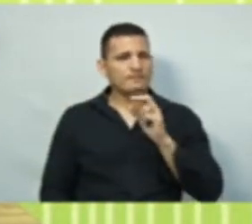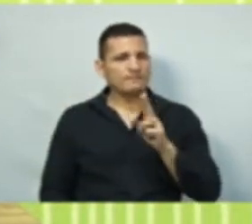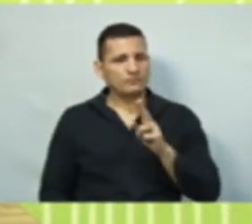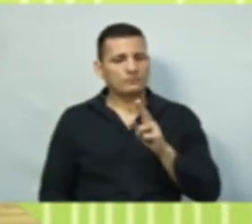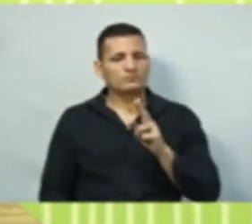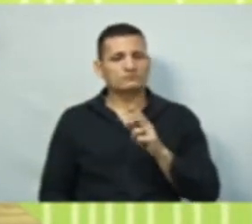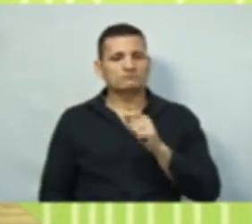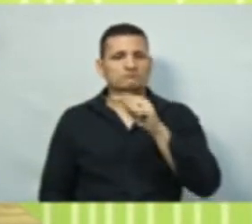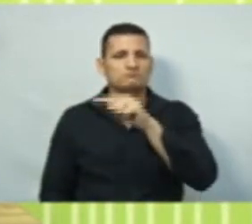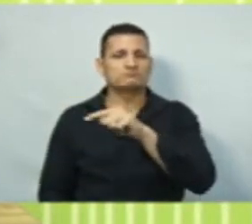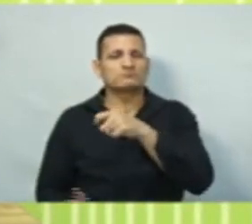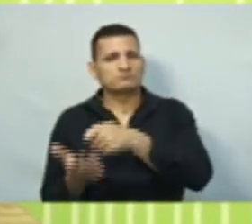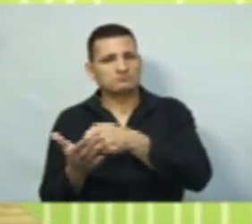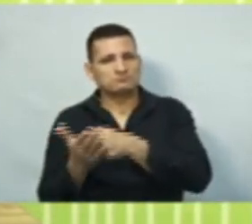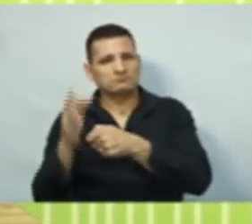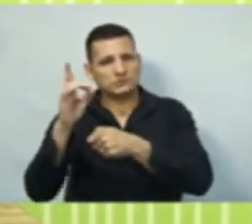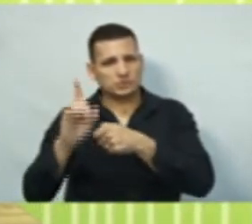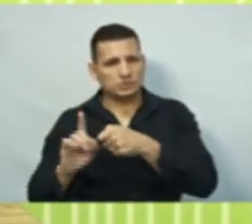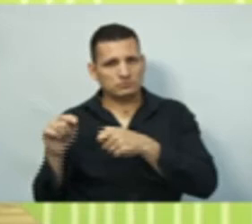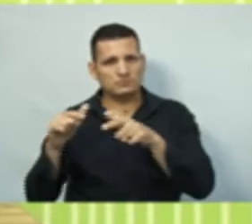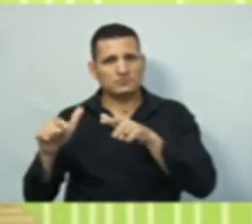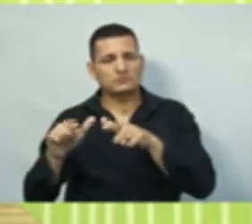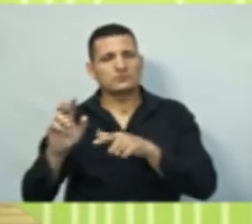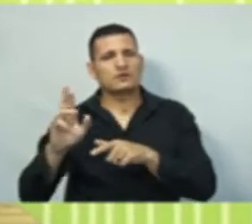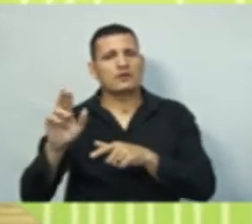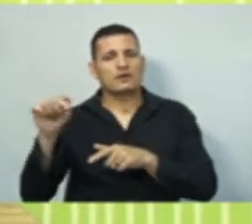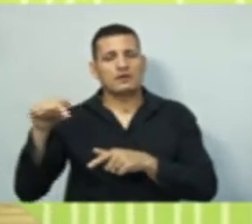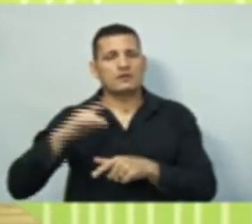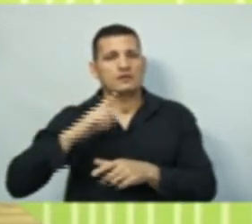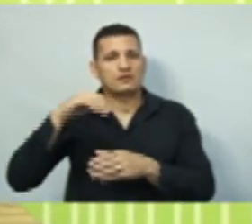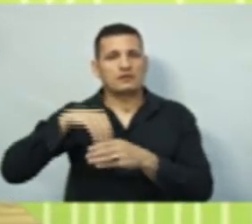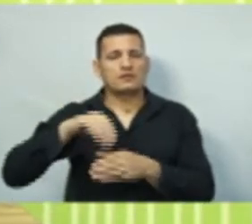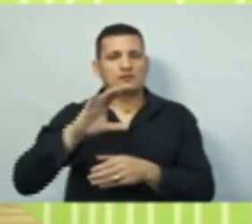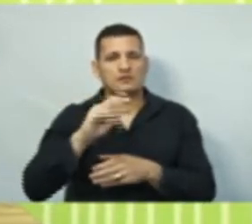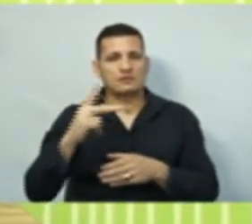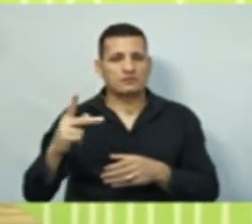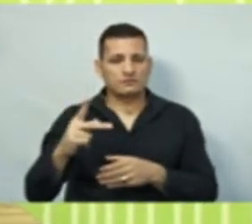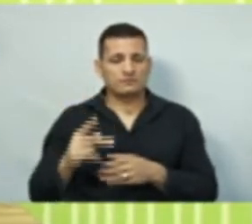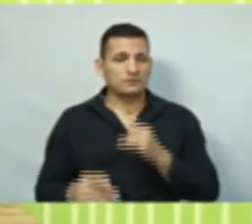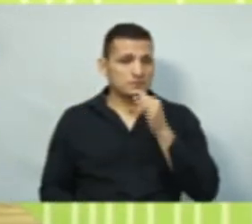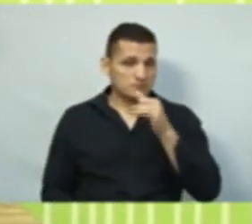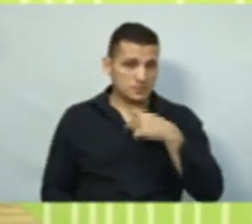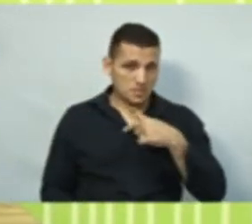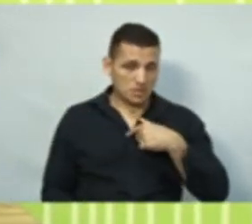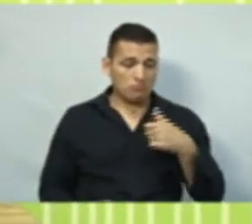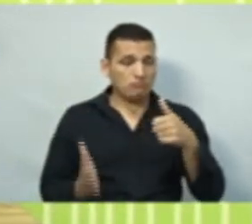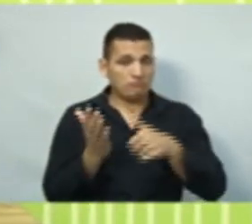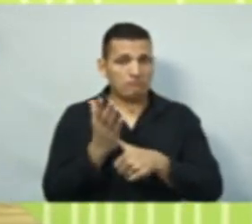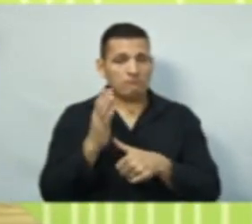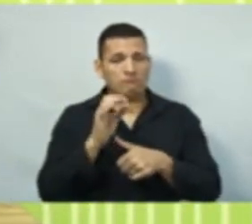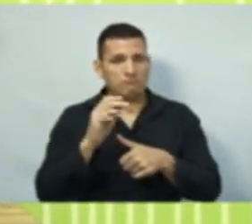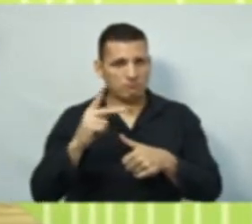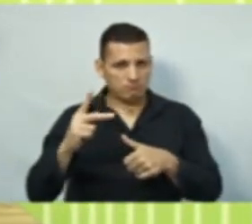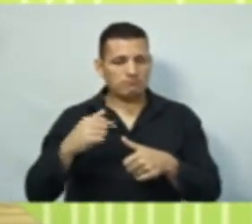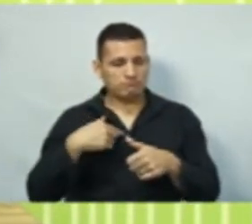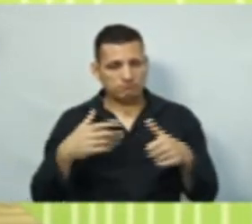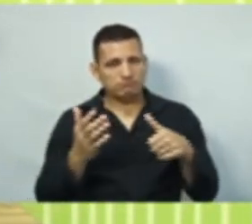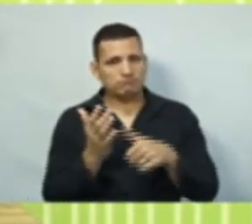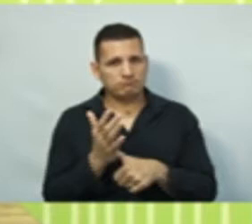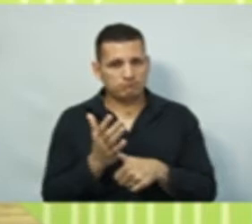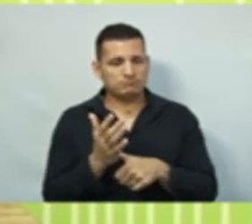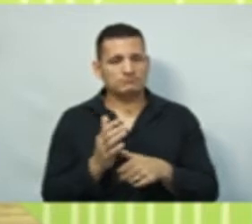cobrar direitos trabalhistas de quem está dentro da cooperativa. Se eu sou cooperado, a gente já viu que eu sou ao mesmo tempo